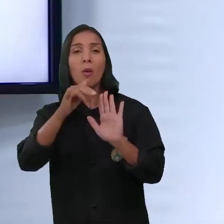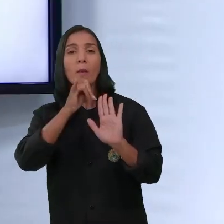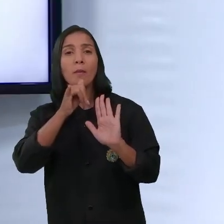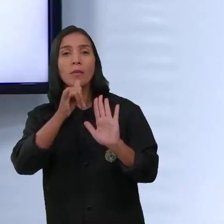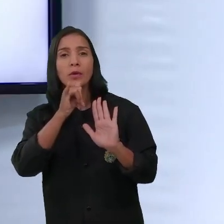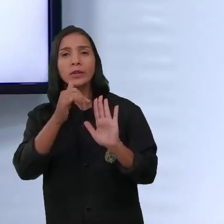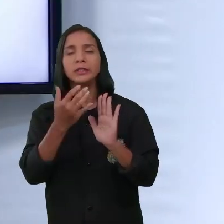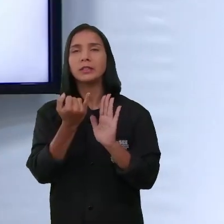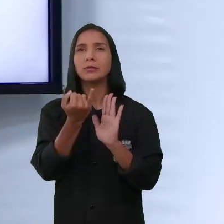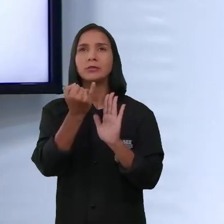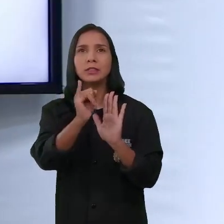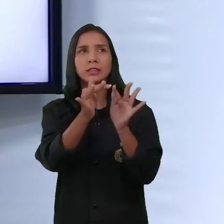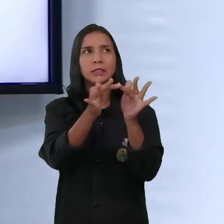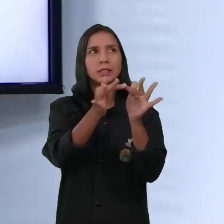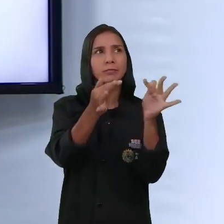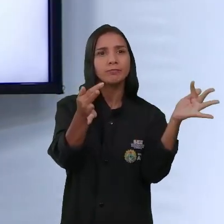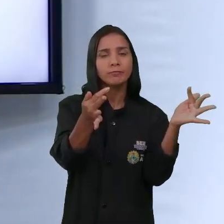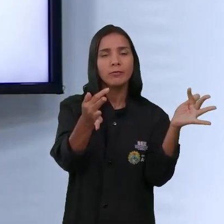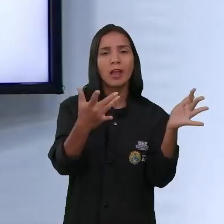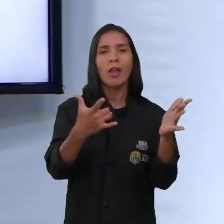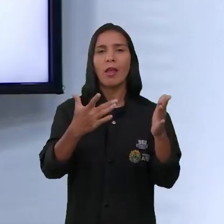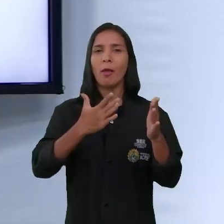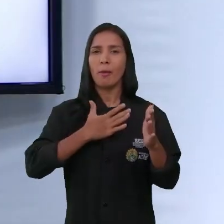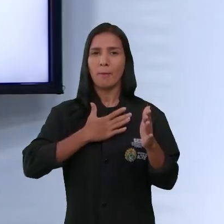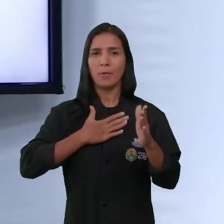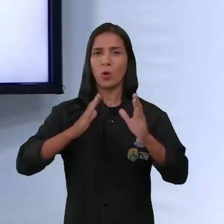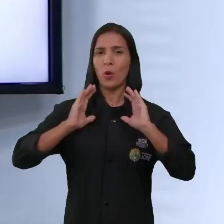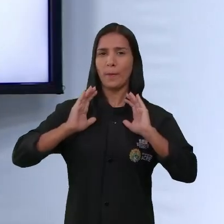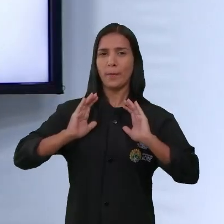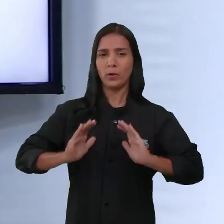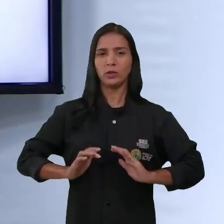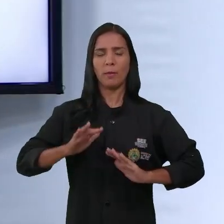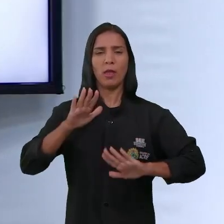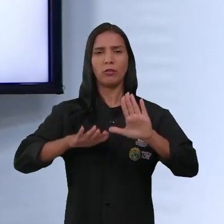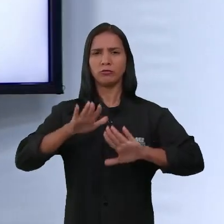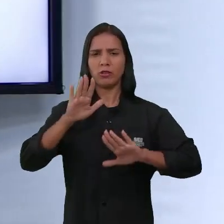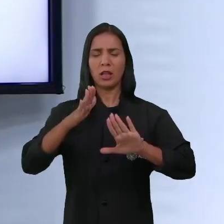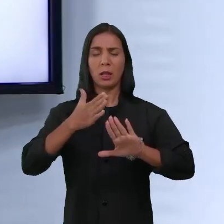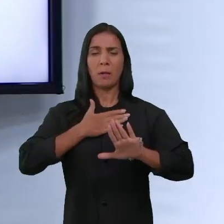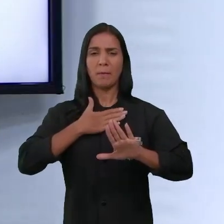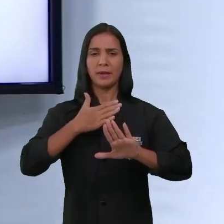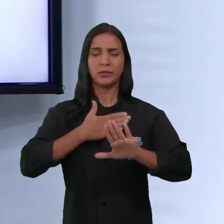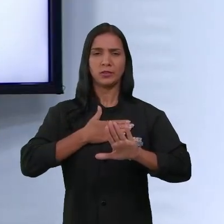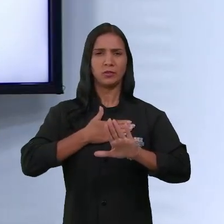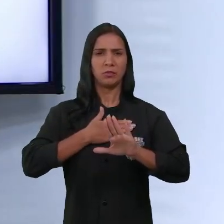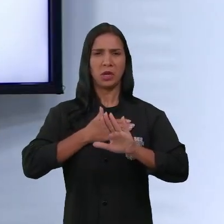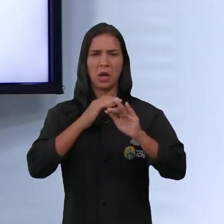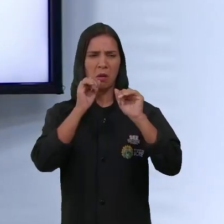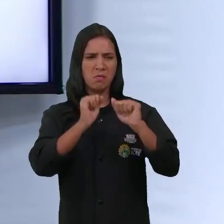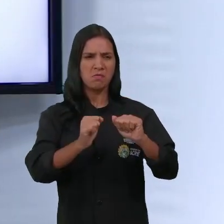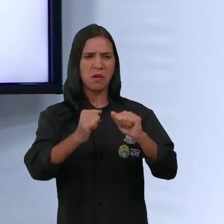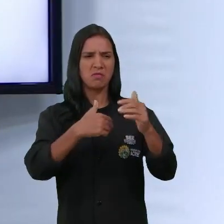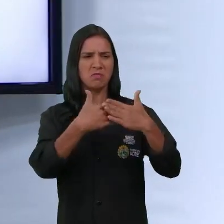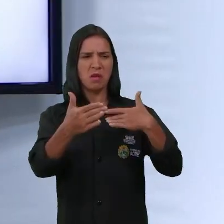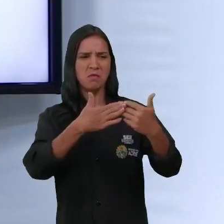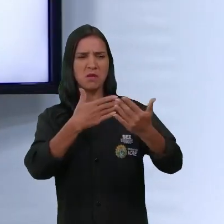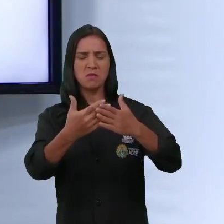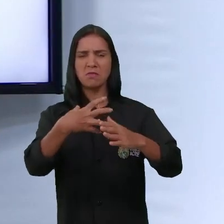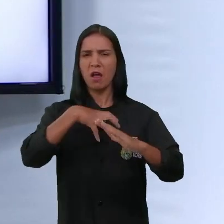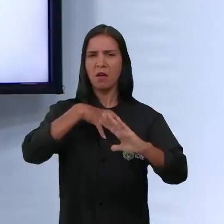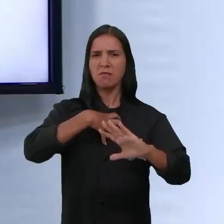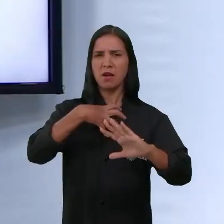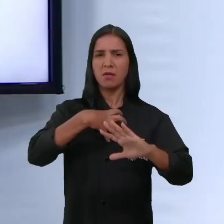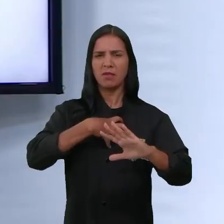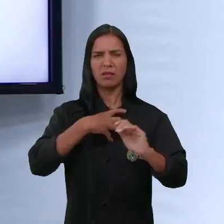maneira mais simplista, eu vou me comportar da maneira que eu quero. Esse se comportar da maneira